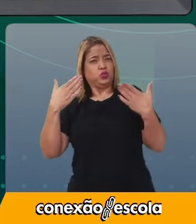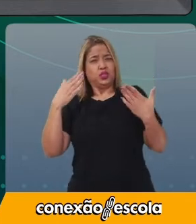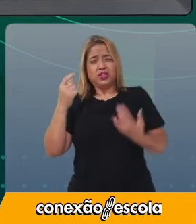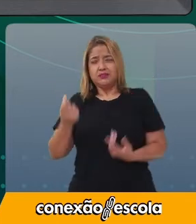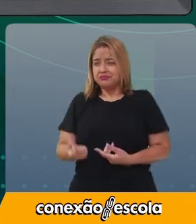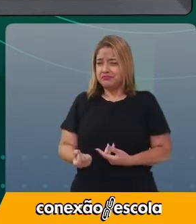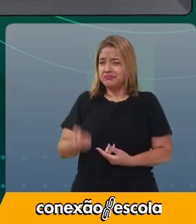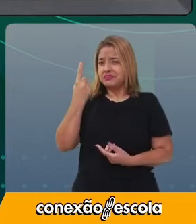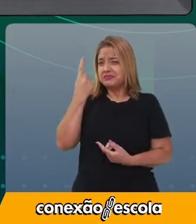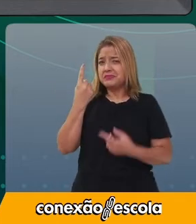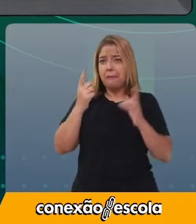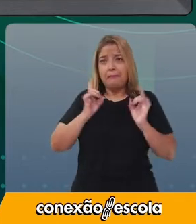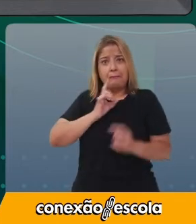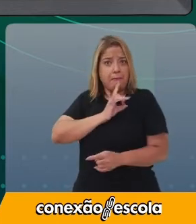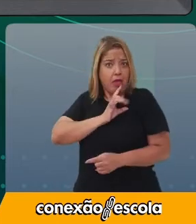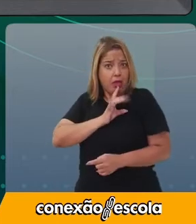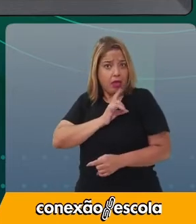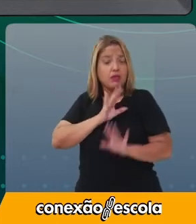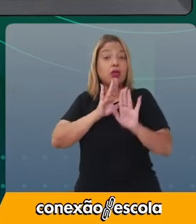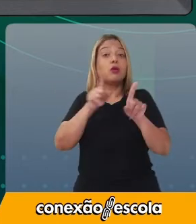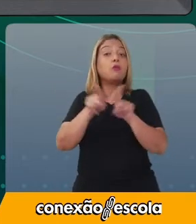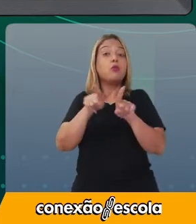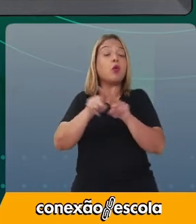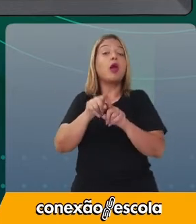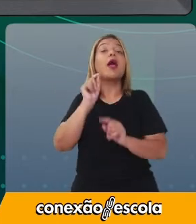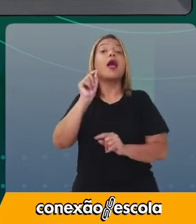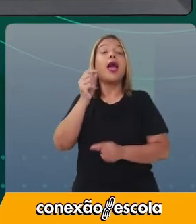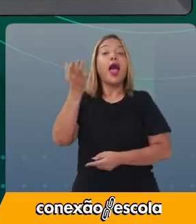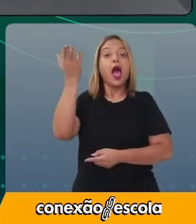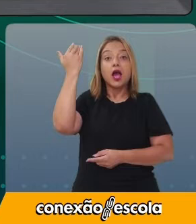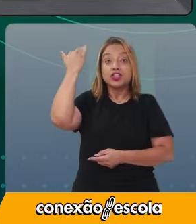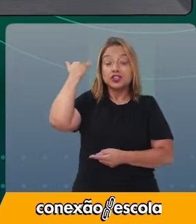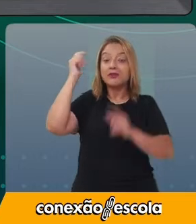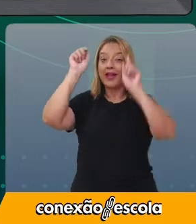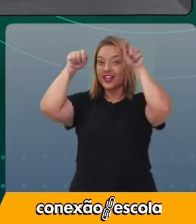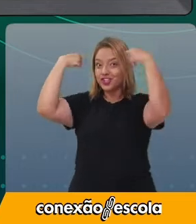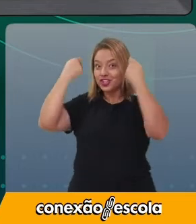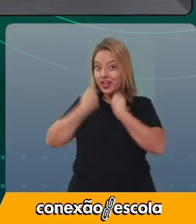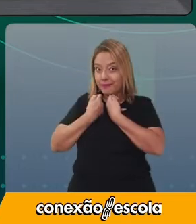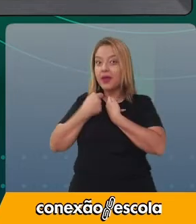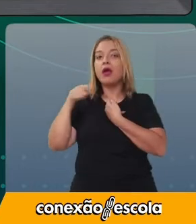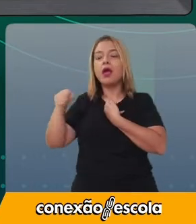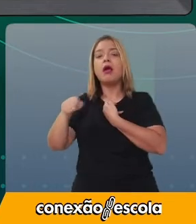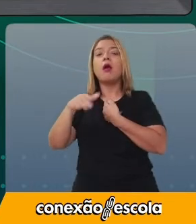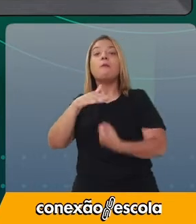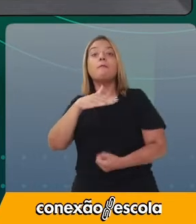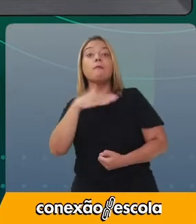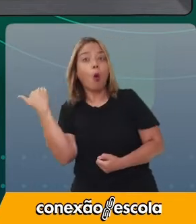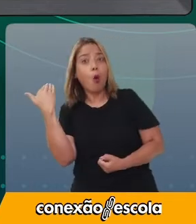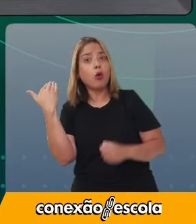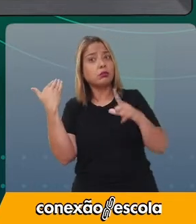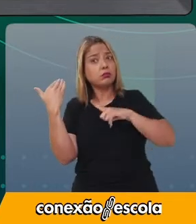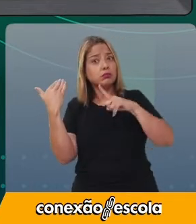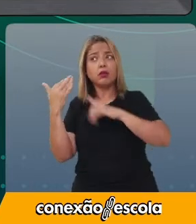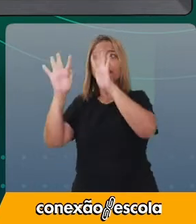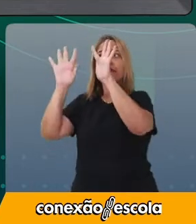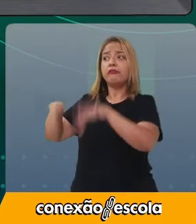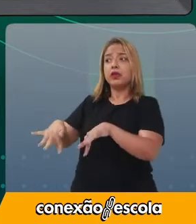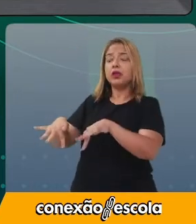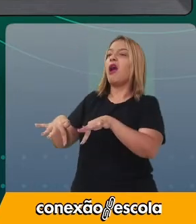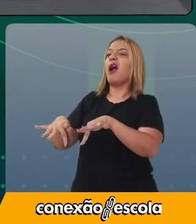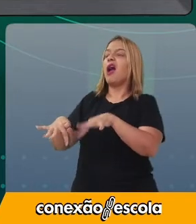Né? Porque a Chapeuzinho Vermelho morria no final da história, então eles acharam que a gente podia fazer algo